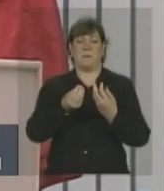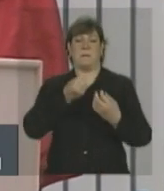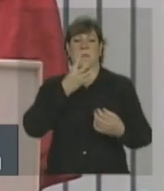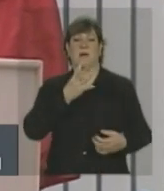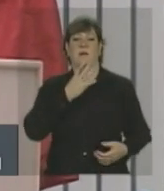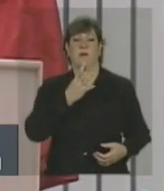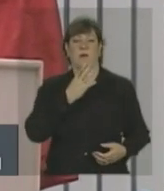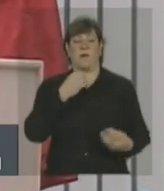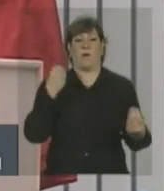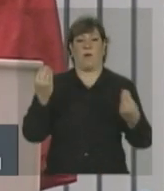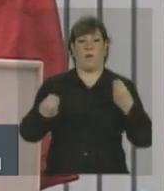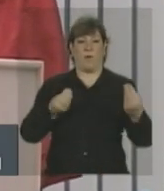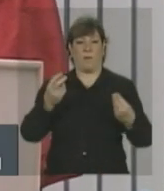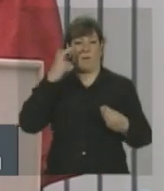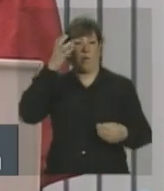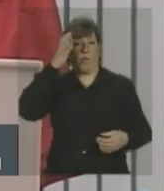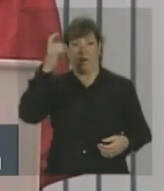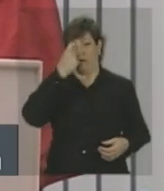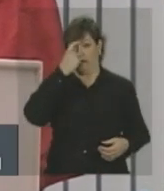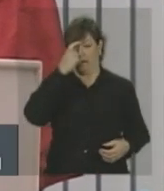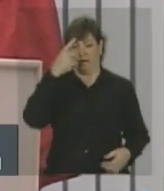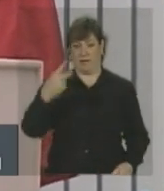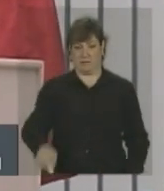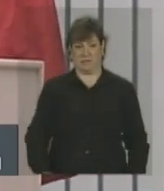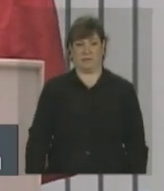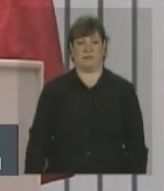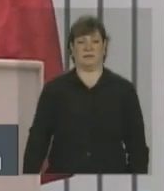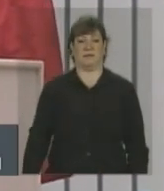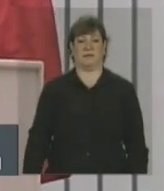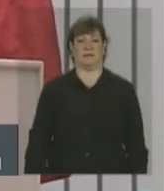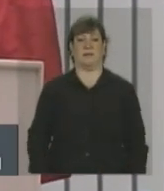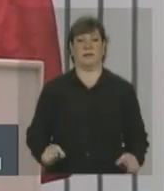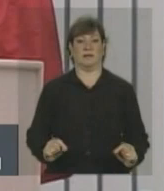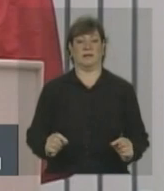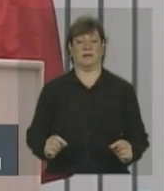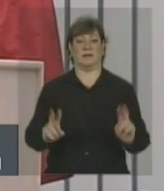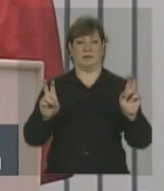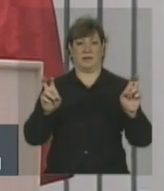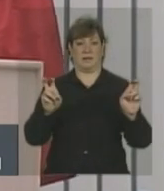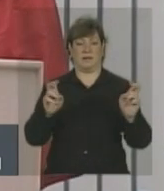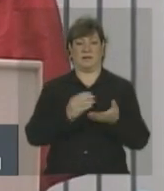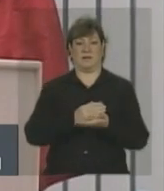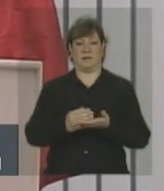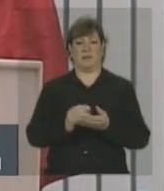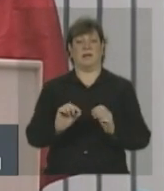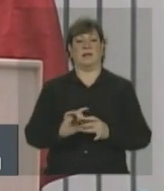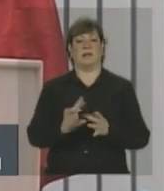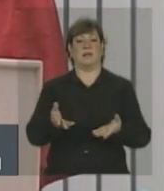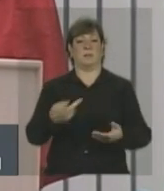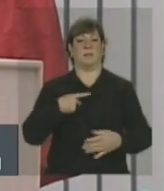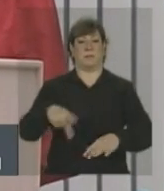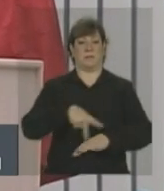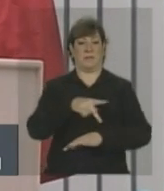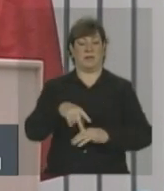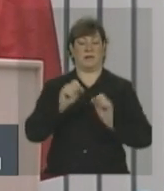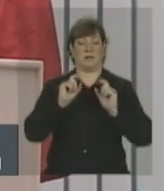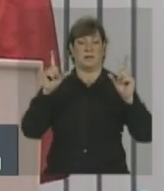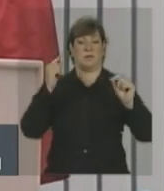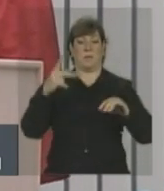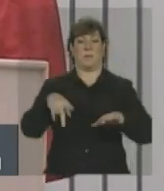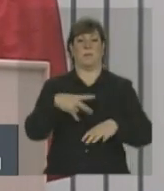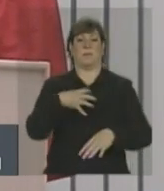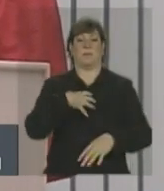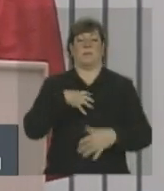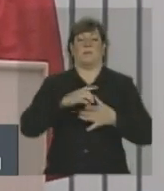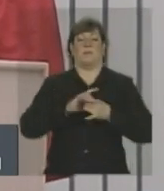alcance universal da cultura indiana. Deixe meu país despertar num paraíso de liberdade, onde a mente